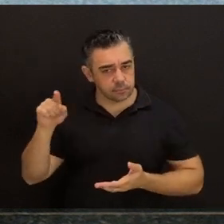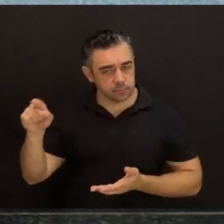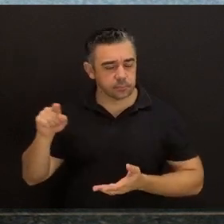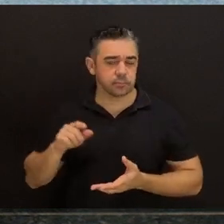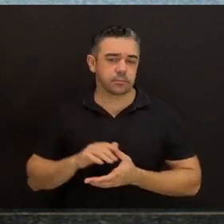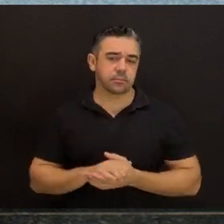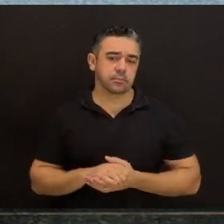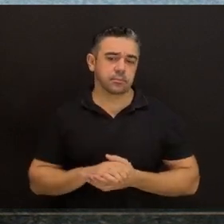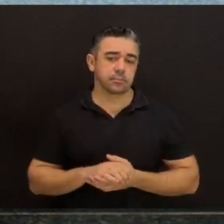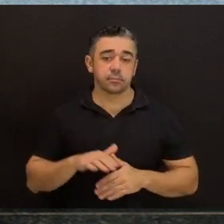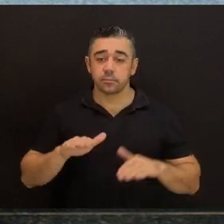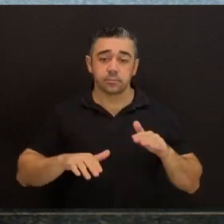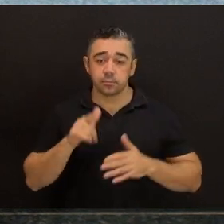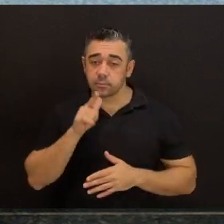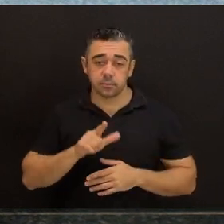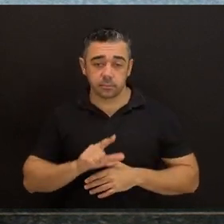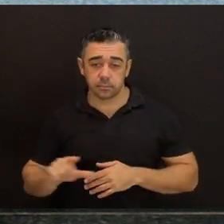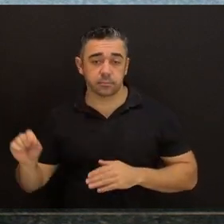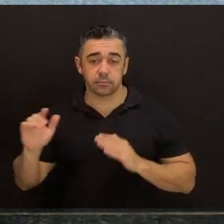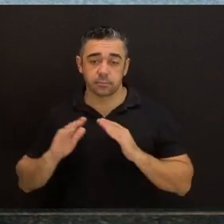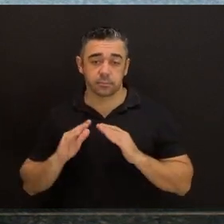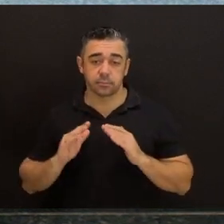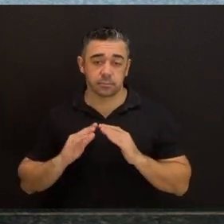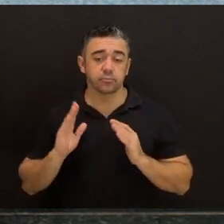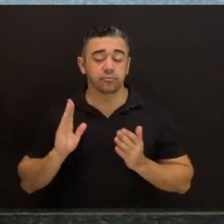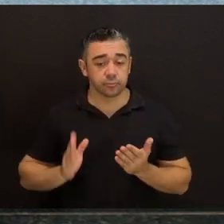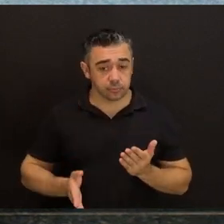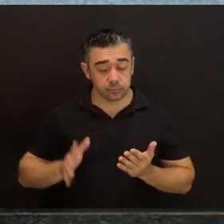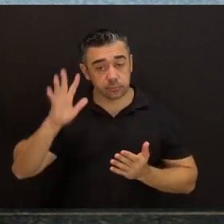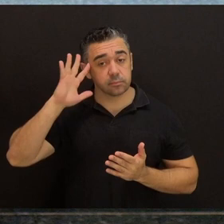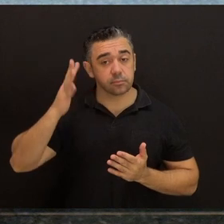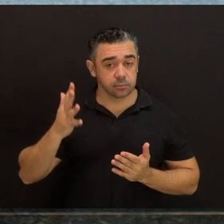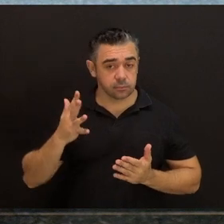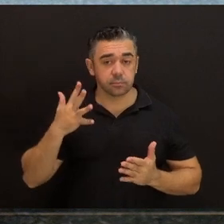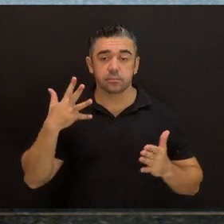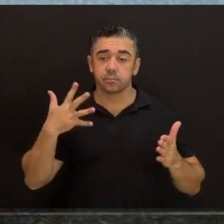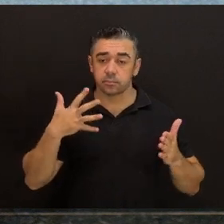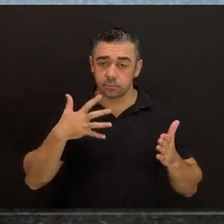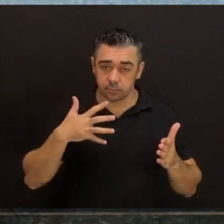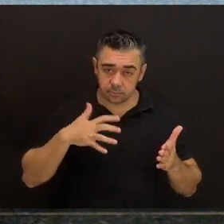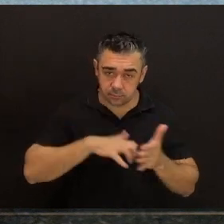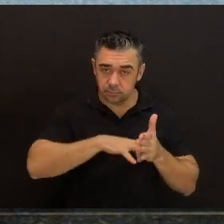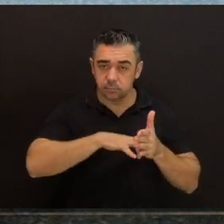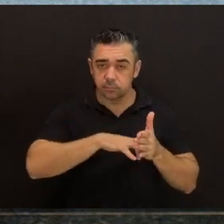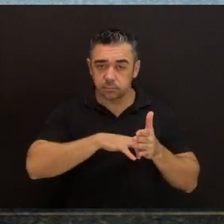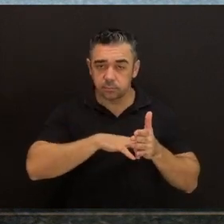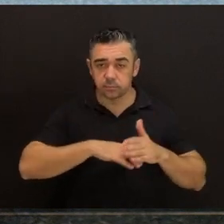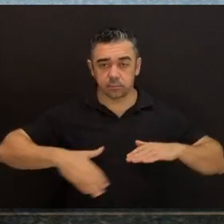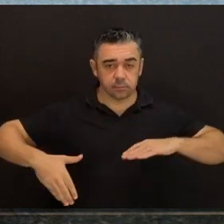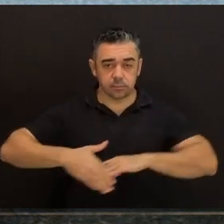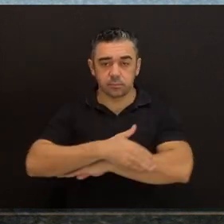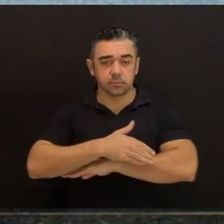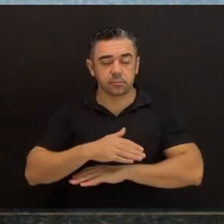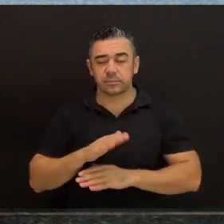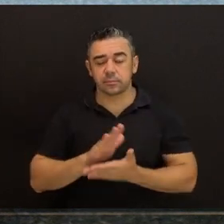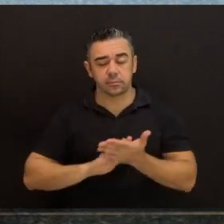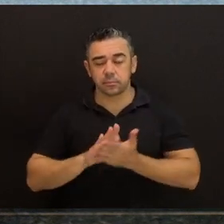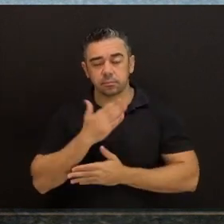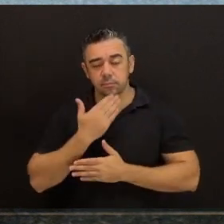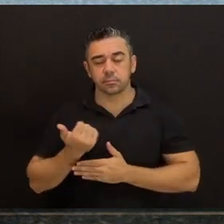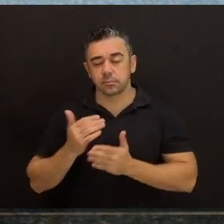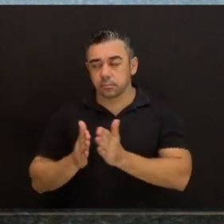às vezes eles não consegue sair de casa é eu já tenha acontecido acidentes naquela rua e nada de melhorar a sinalização de trânsito então por favor